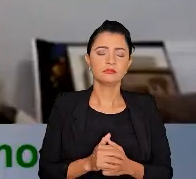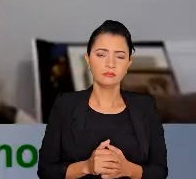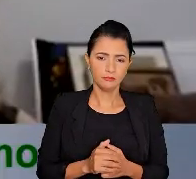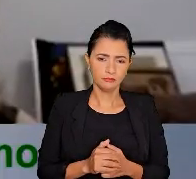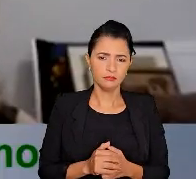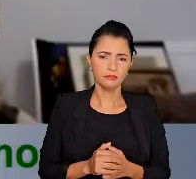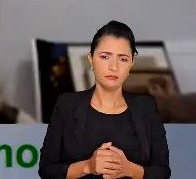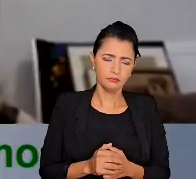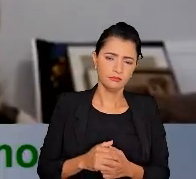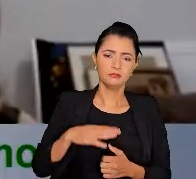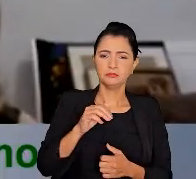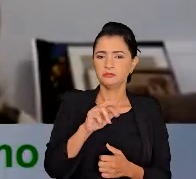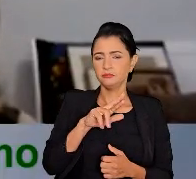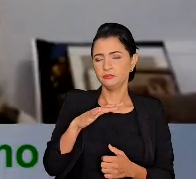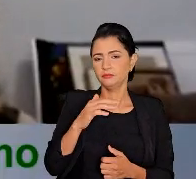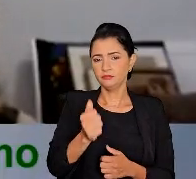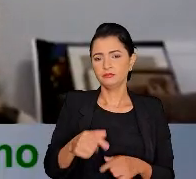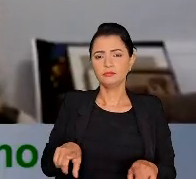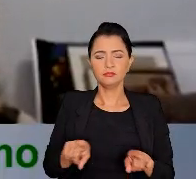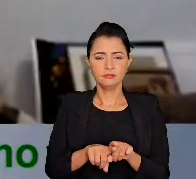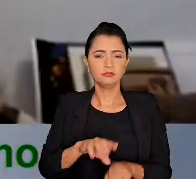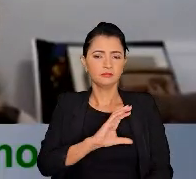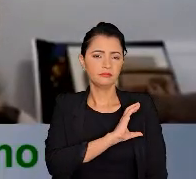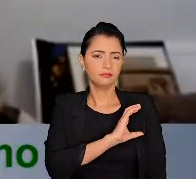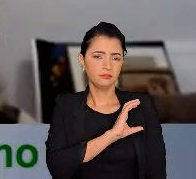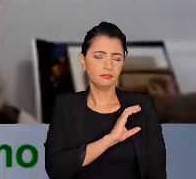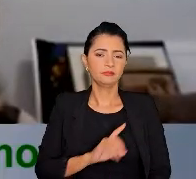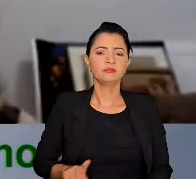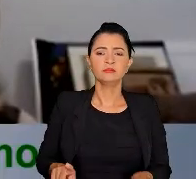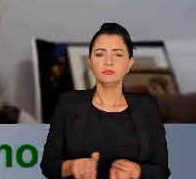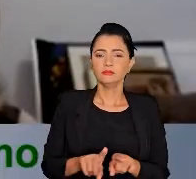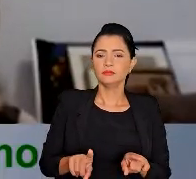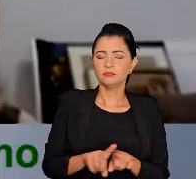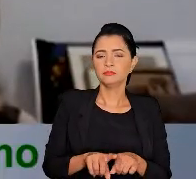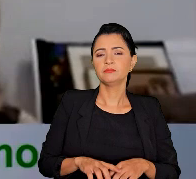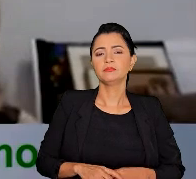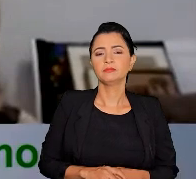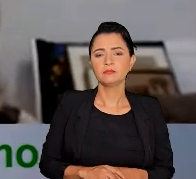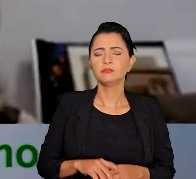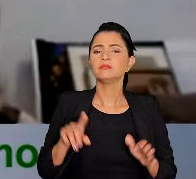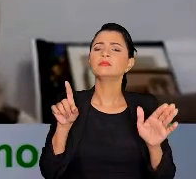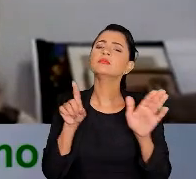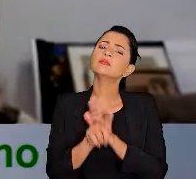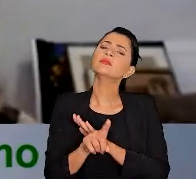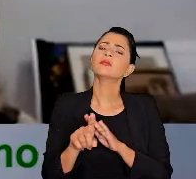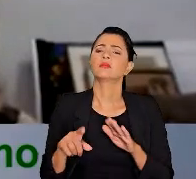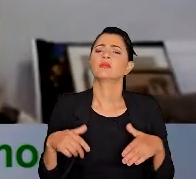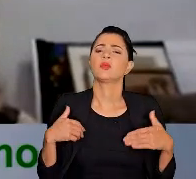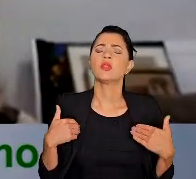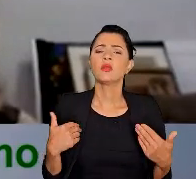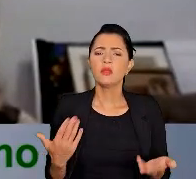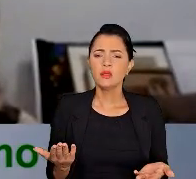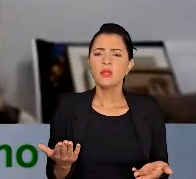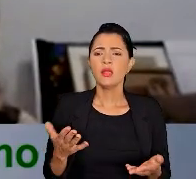Márcia Hoff, que são coordenadoras também deste evento, e ela pergunta aos palestrantes se não